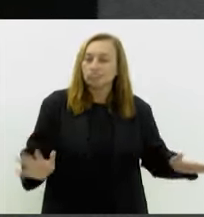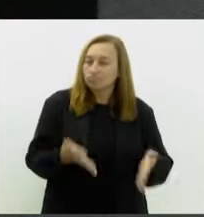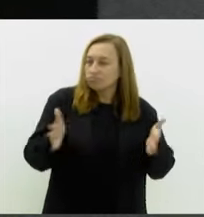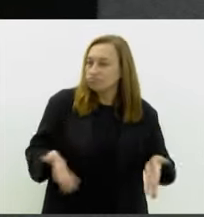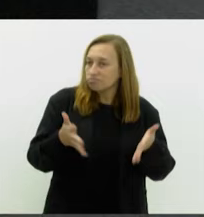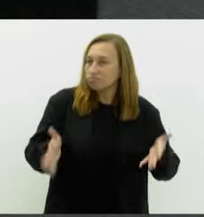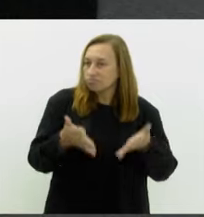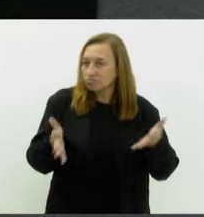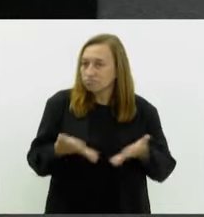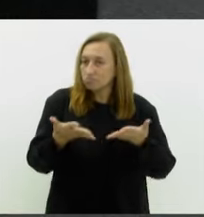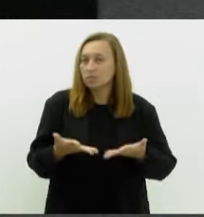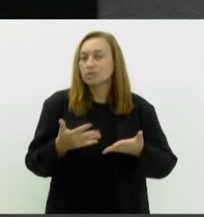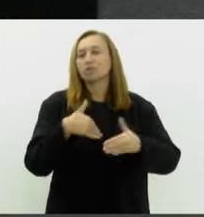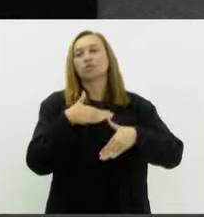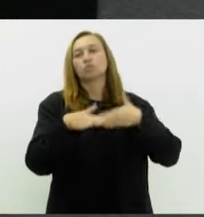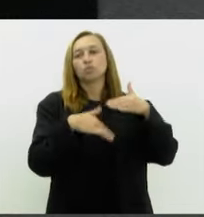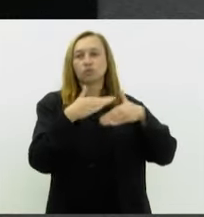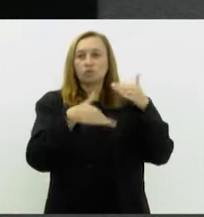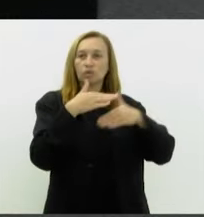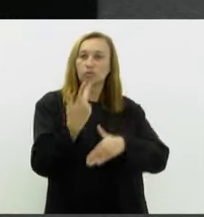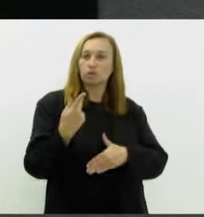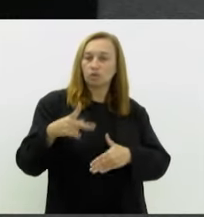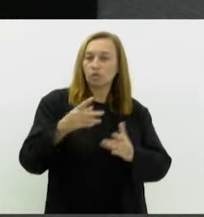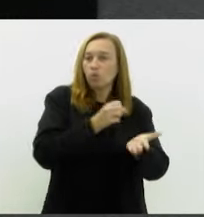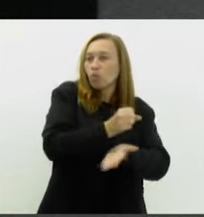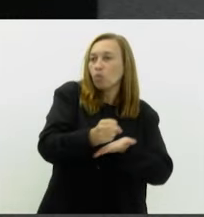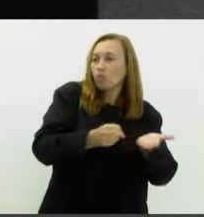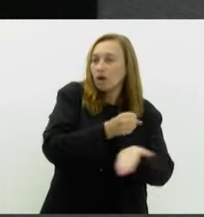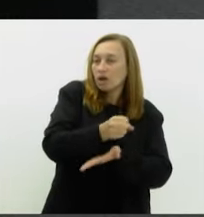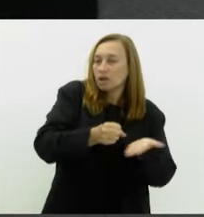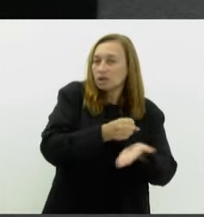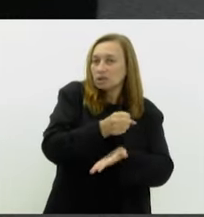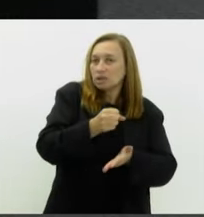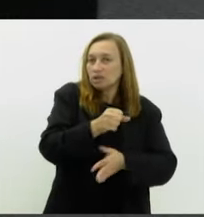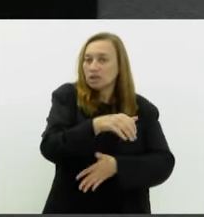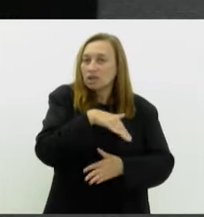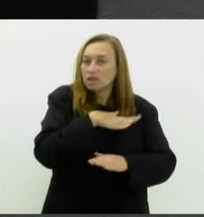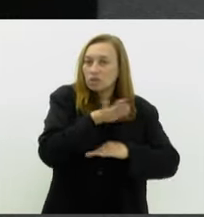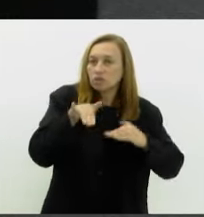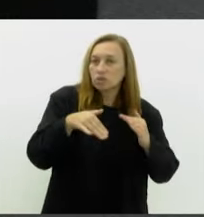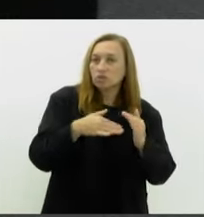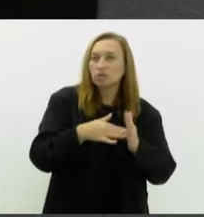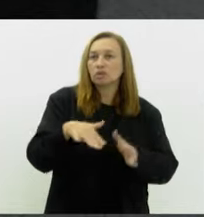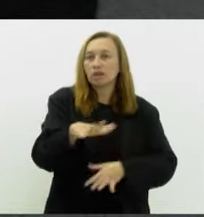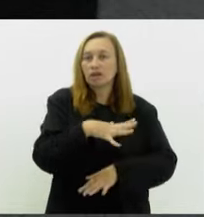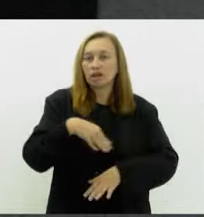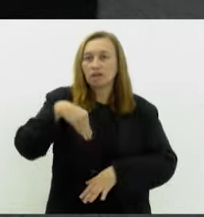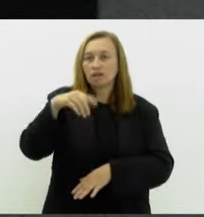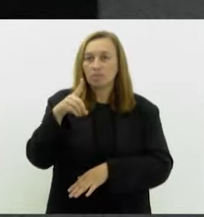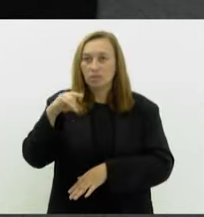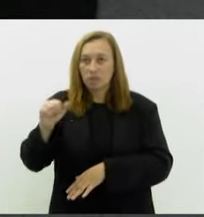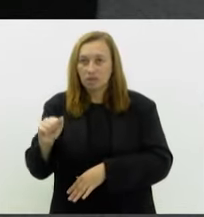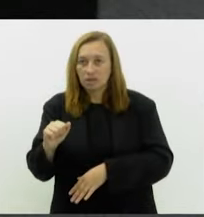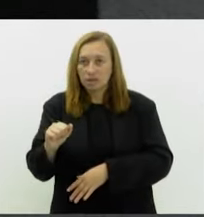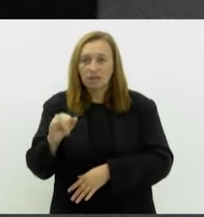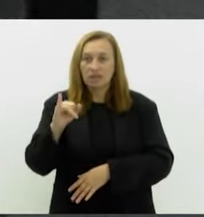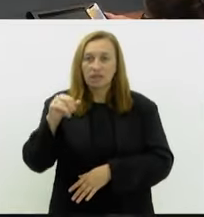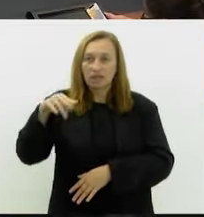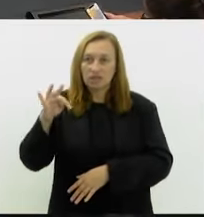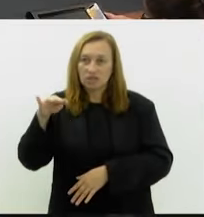estimulando o seu desenvolvimento com base em todo o setor de moda íntima. Parabéns.